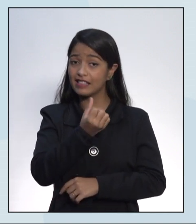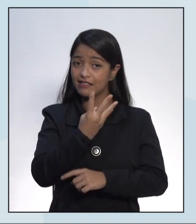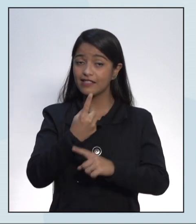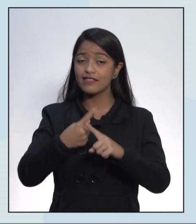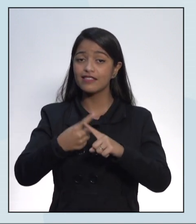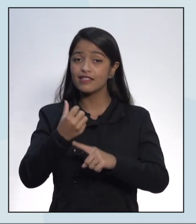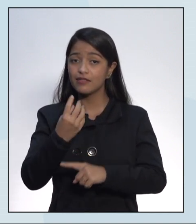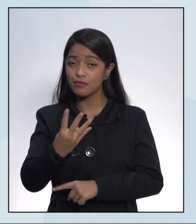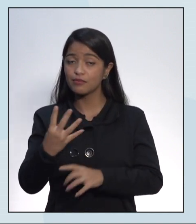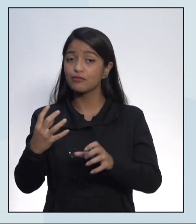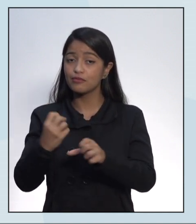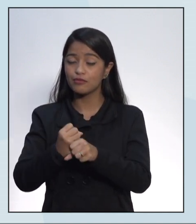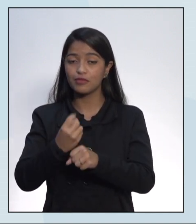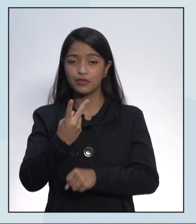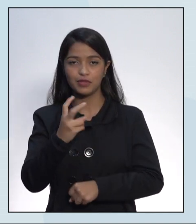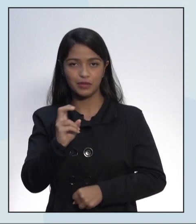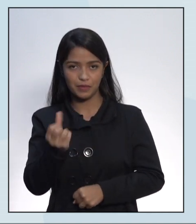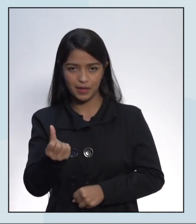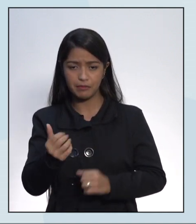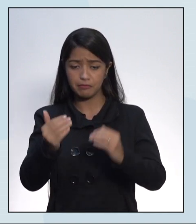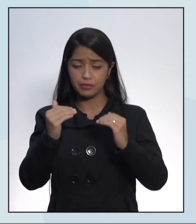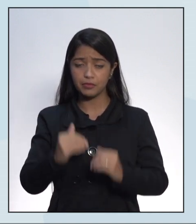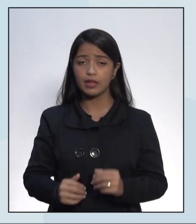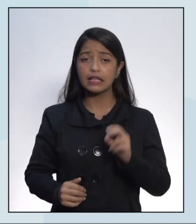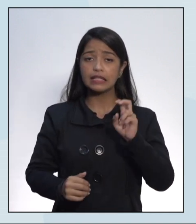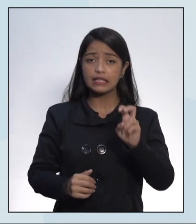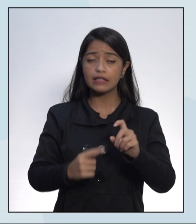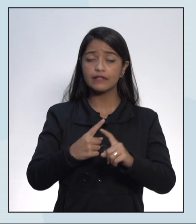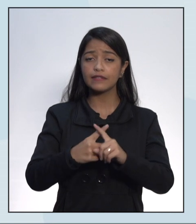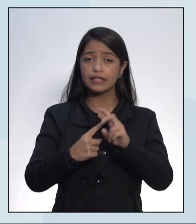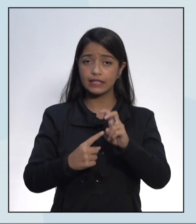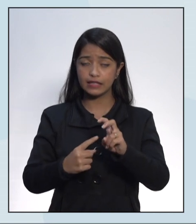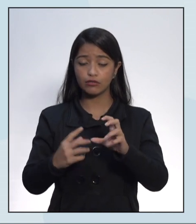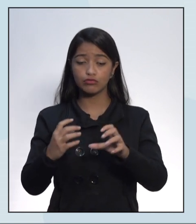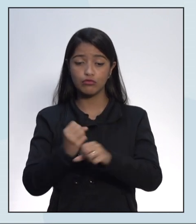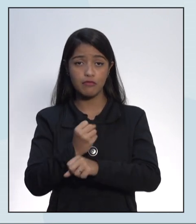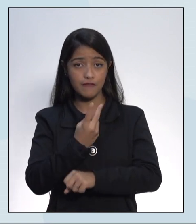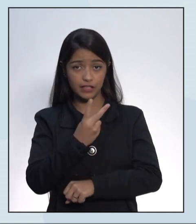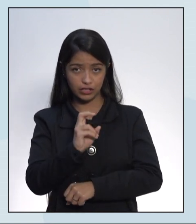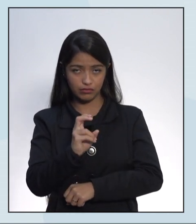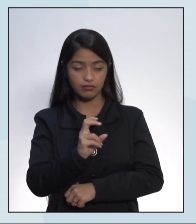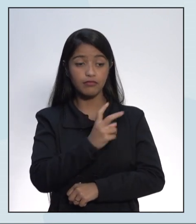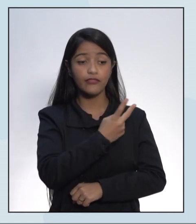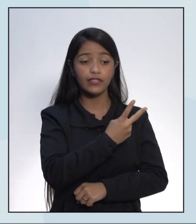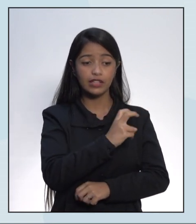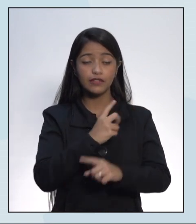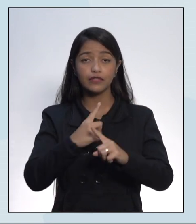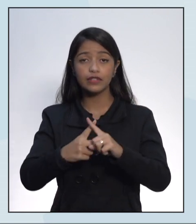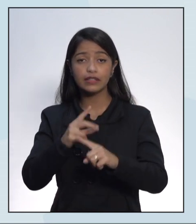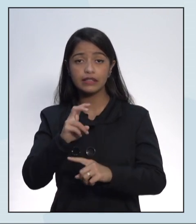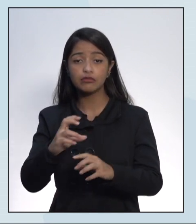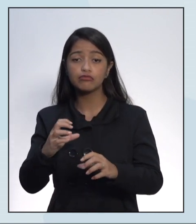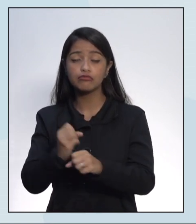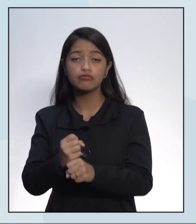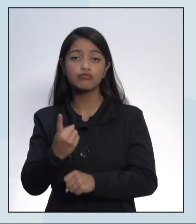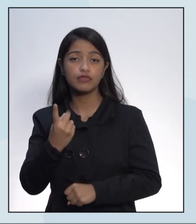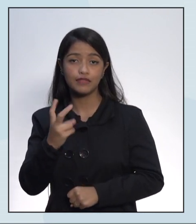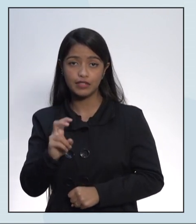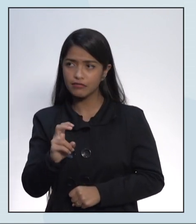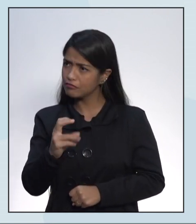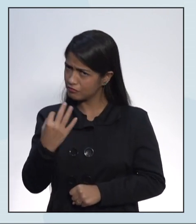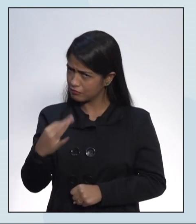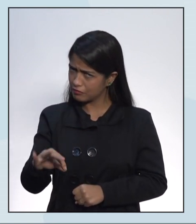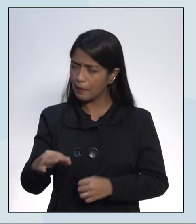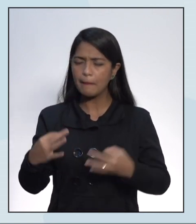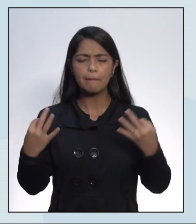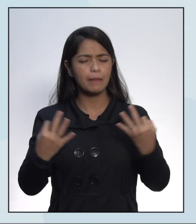Jonas. Parabéns. E a última, 5 vezes 5, 25 vezes 5, 125? Isso mesmo. Perfeito. Eu gosto muito de usar os dedos